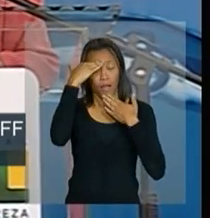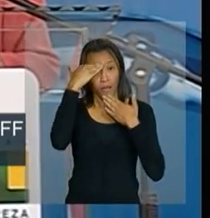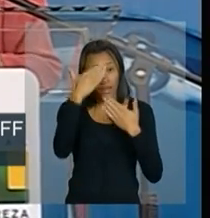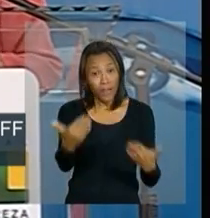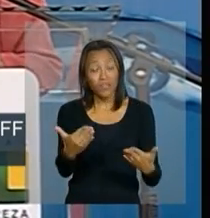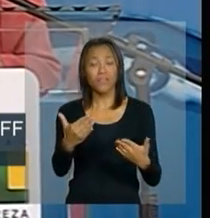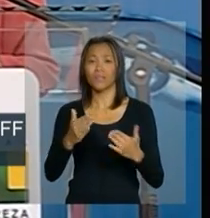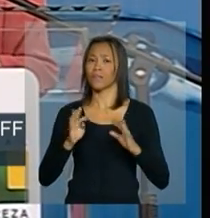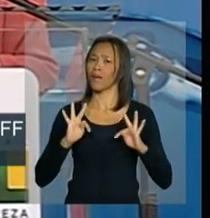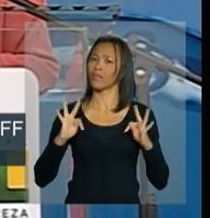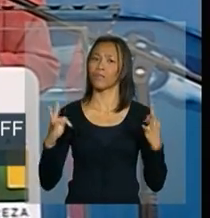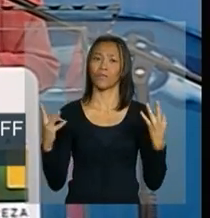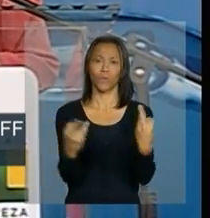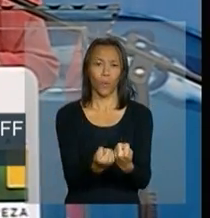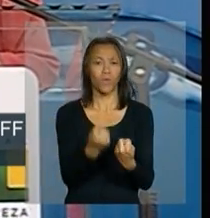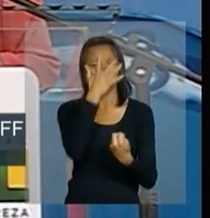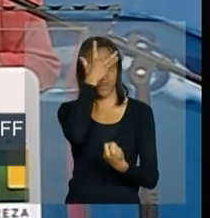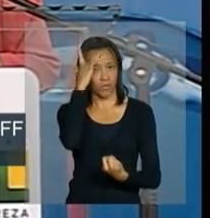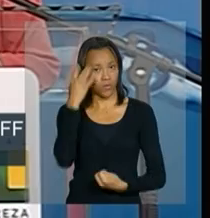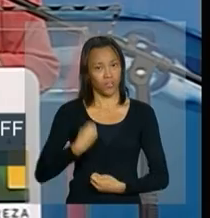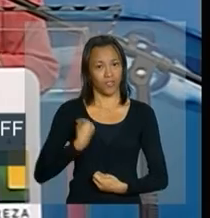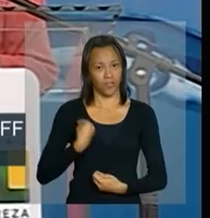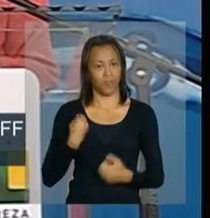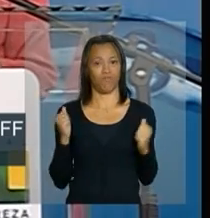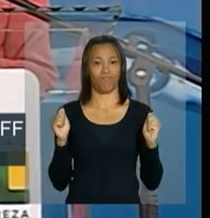agradecendo a todos aqui presentes,